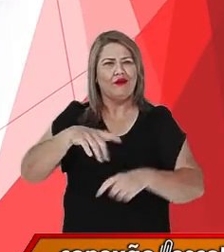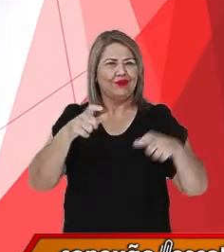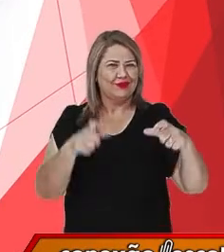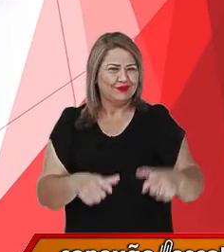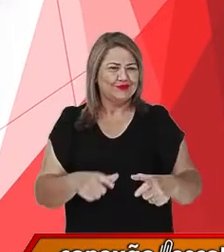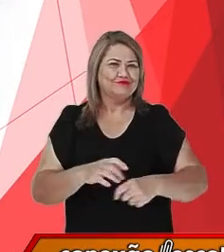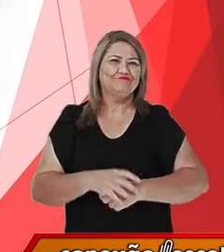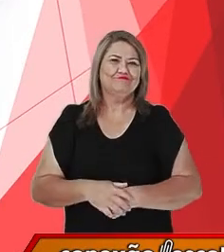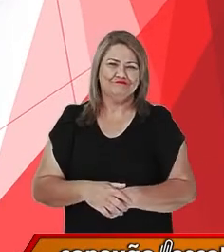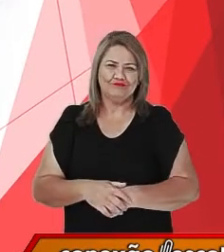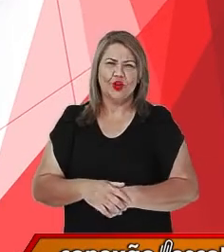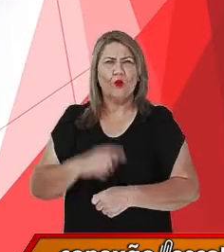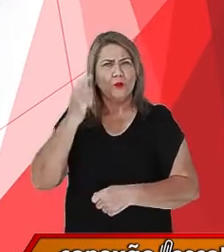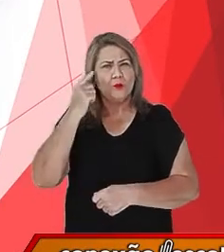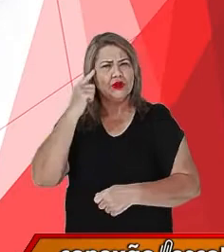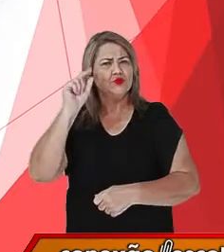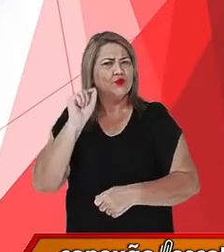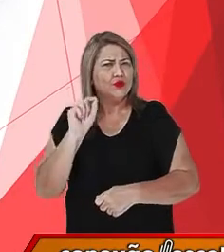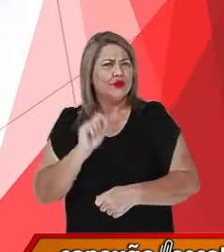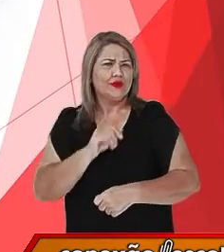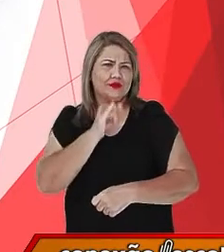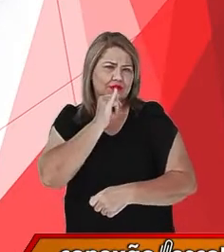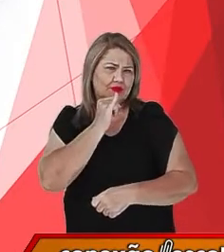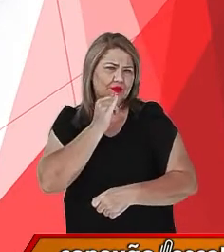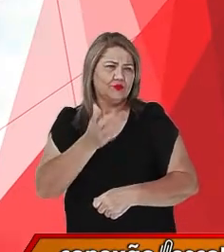terem uma ideia, nós temos